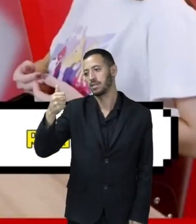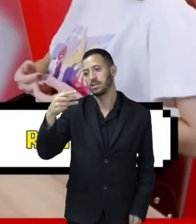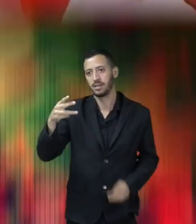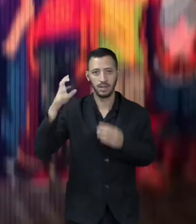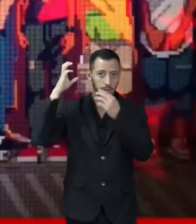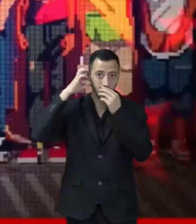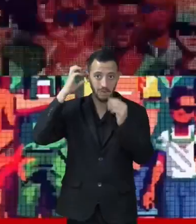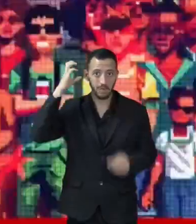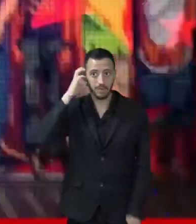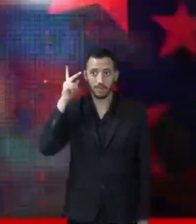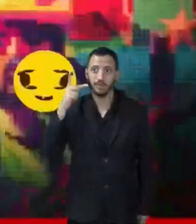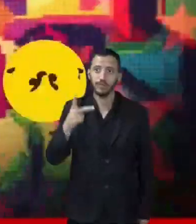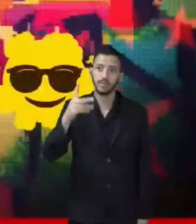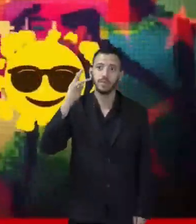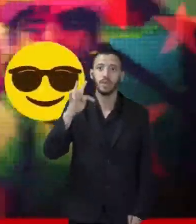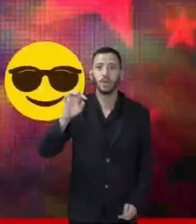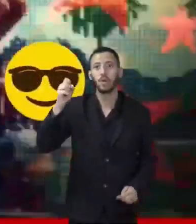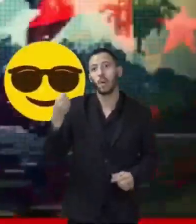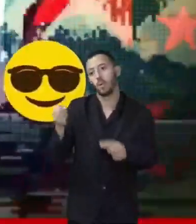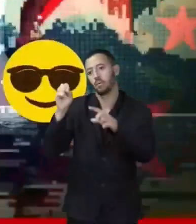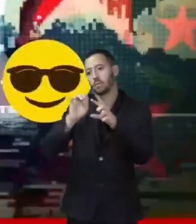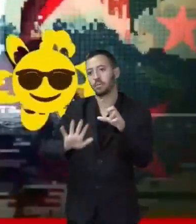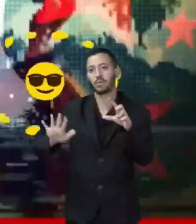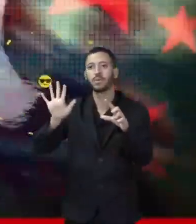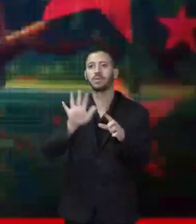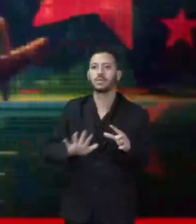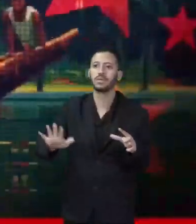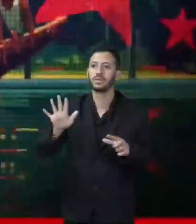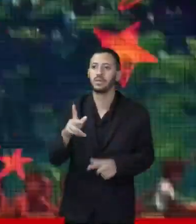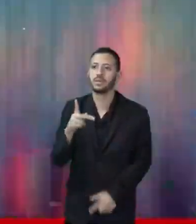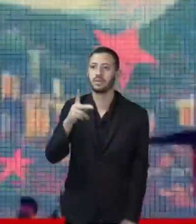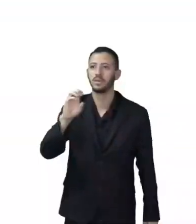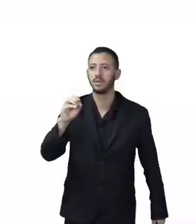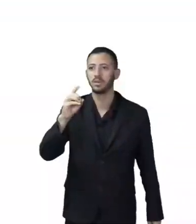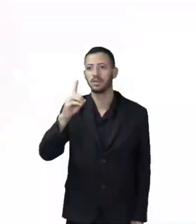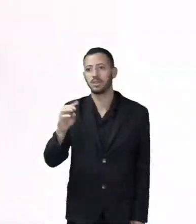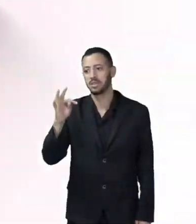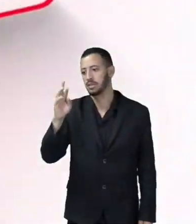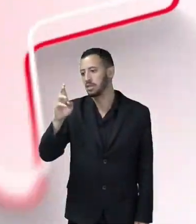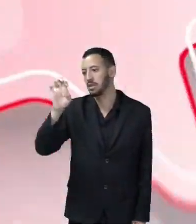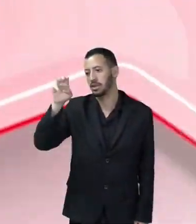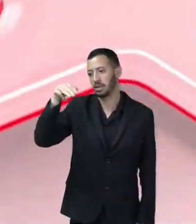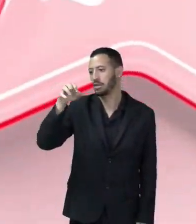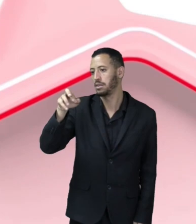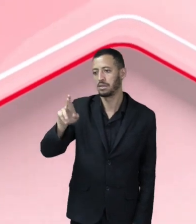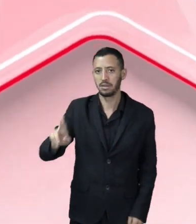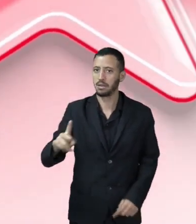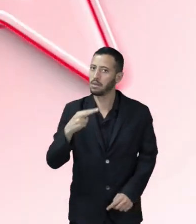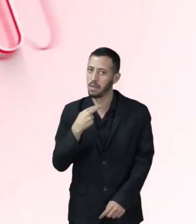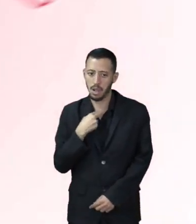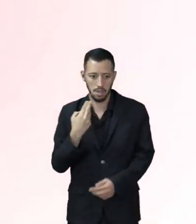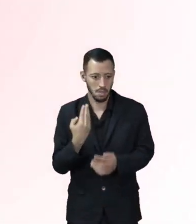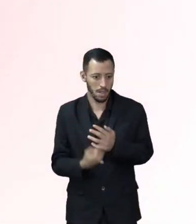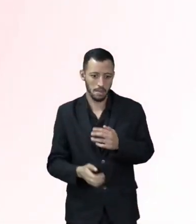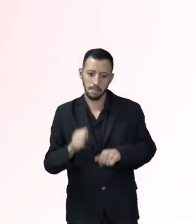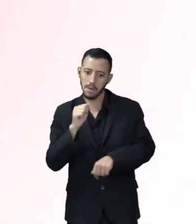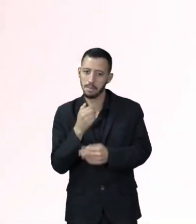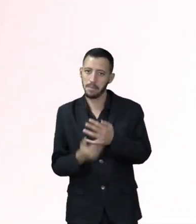Rádio PT ou nas plataformas de streaming da Rádio PT. Não dá pra perder,